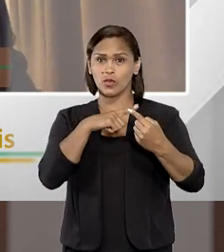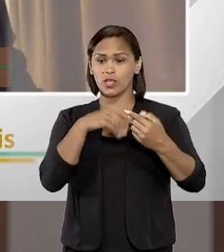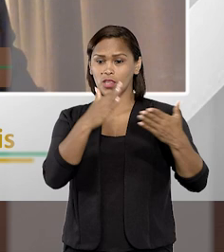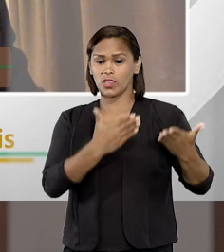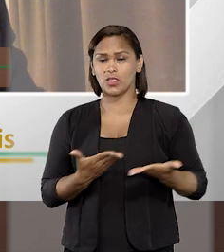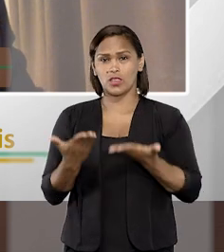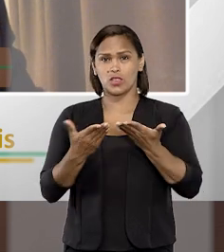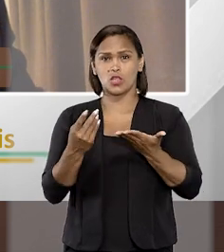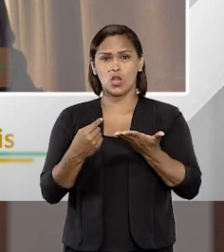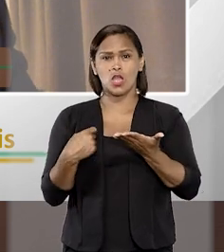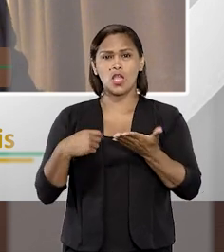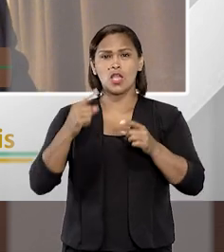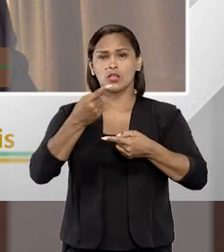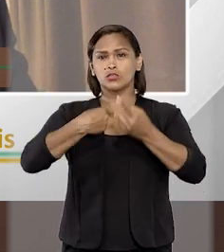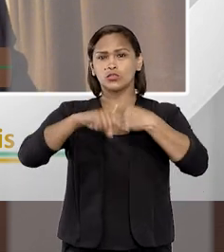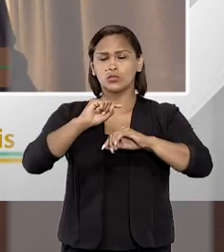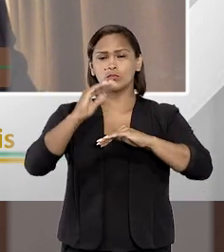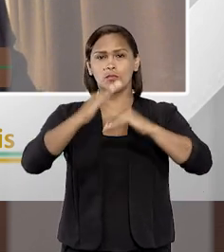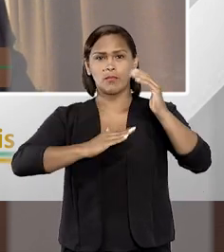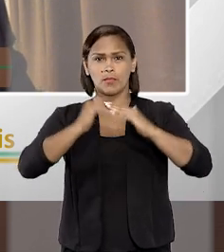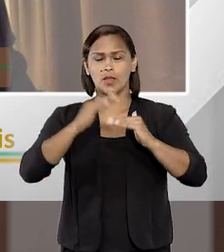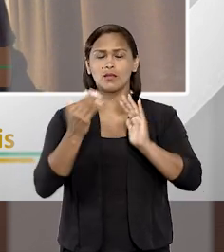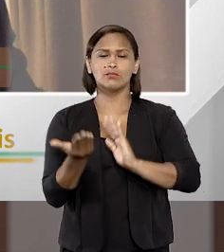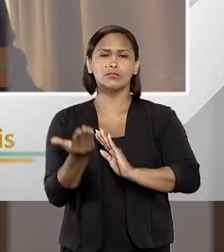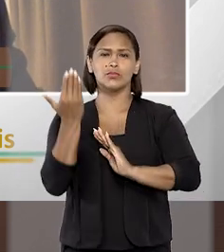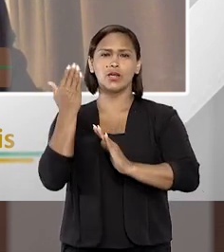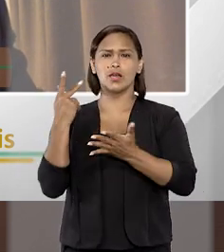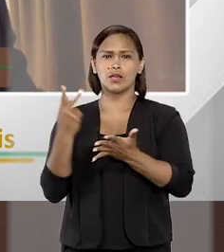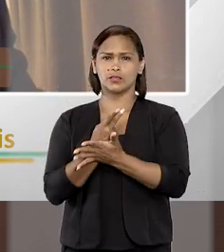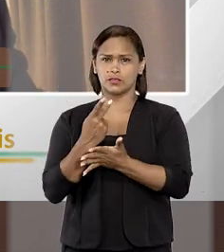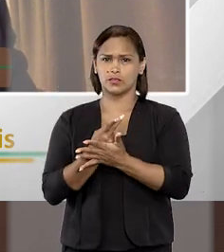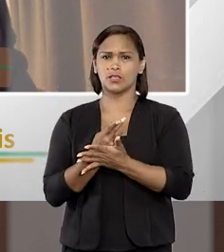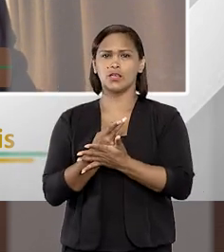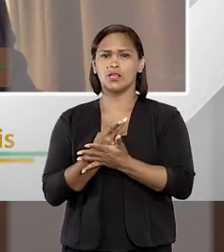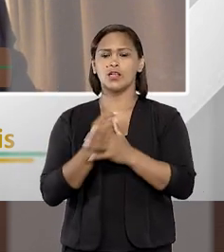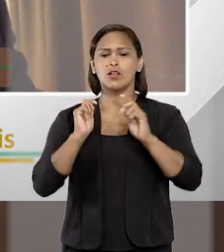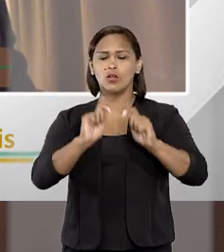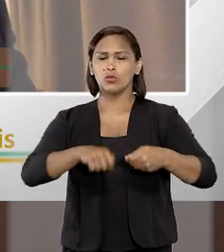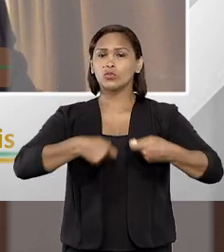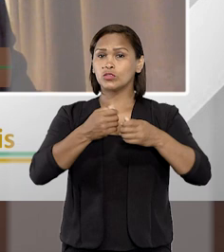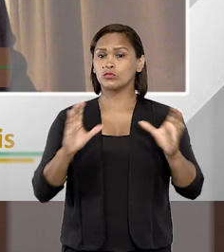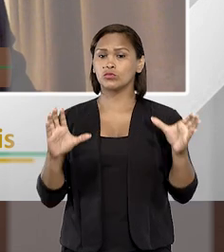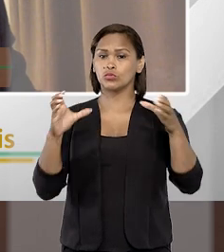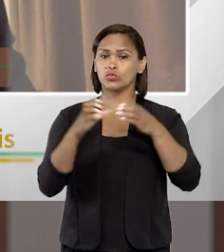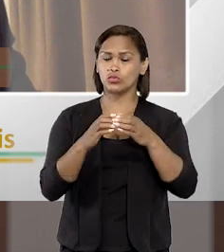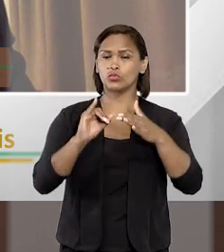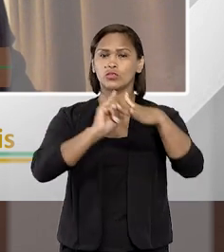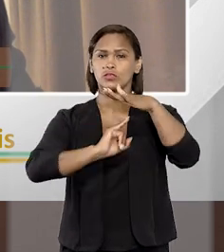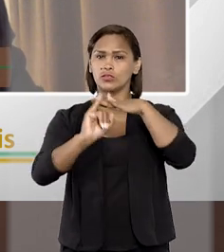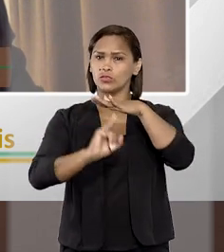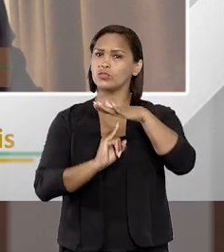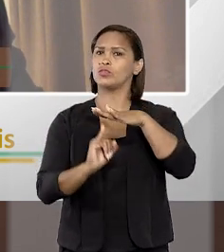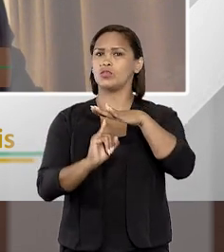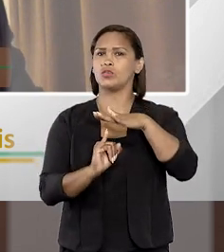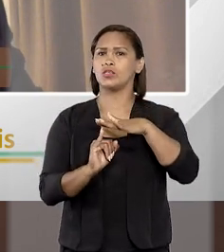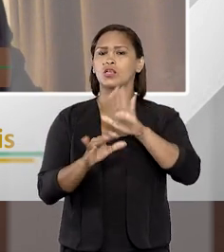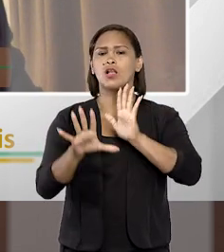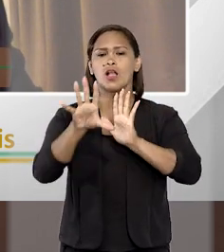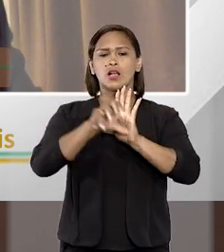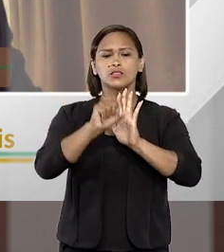de nós práticas do passado com o esforço Conjunto das instituições